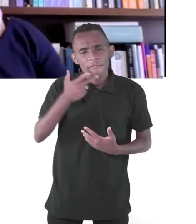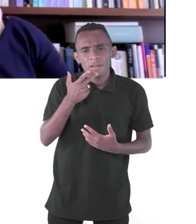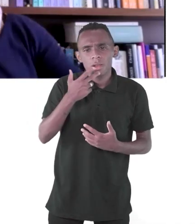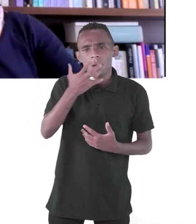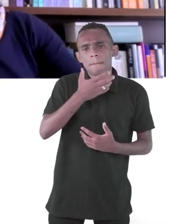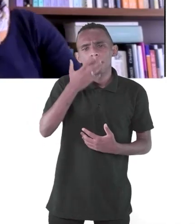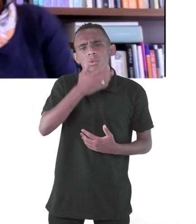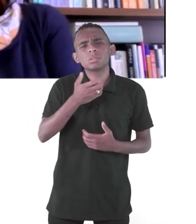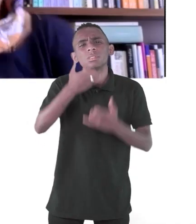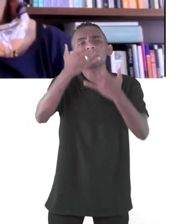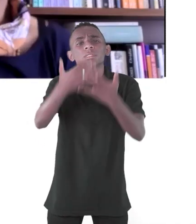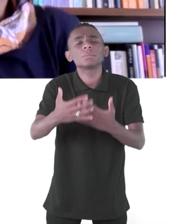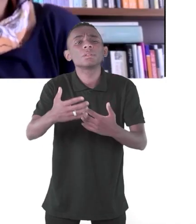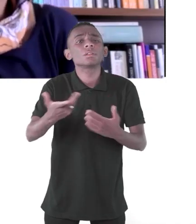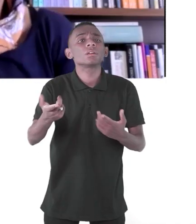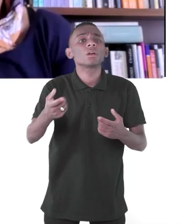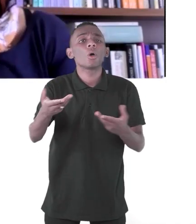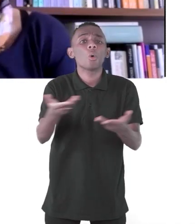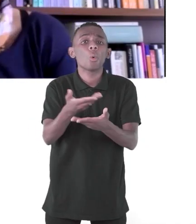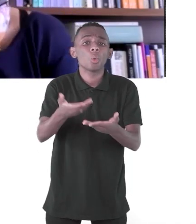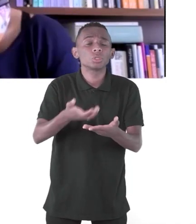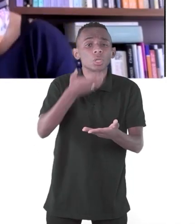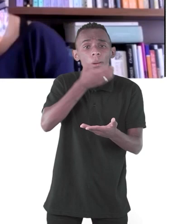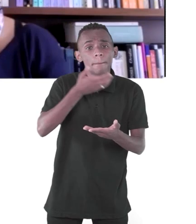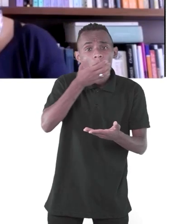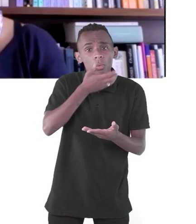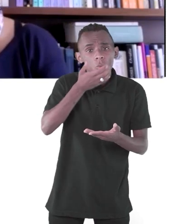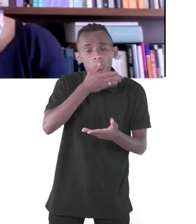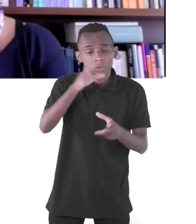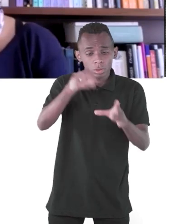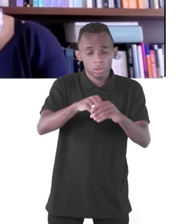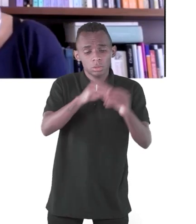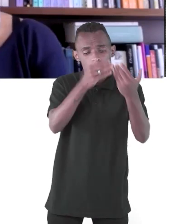altíssima qualidade. Queria que você falasse um pouquinho da música que se faz hoje nas